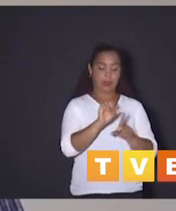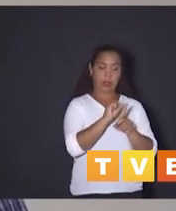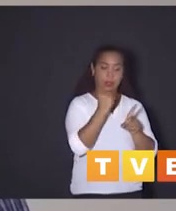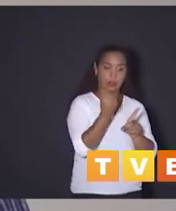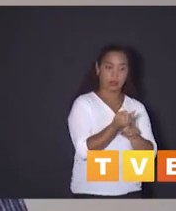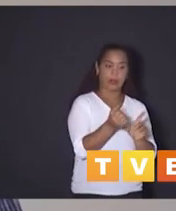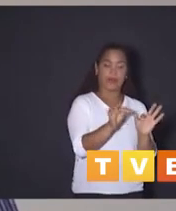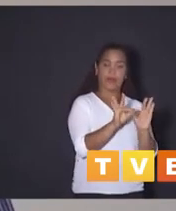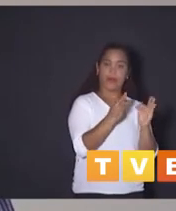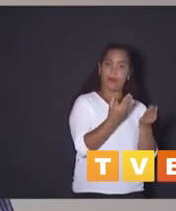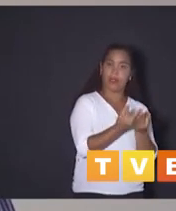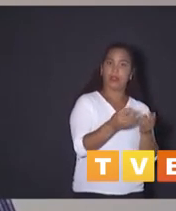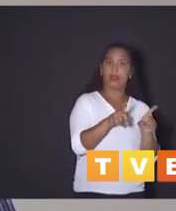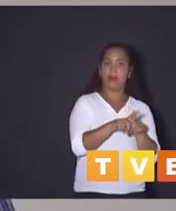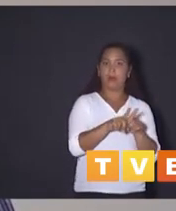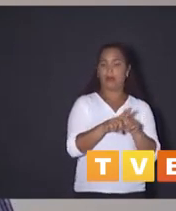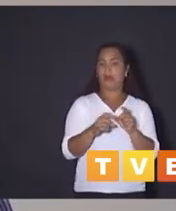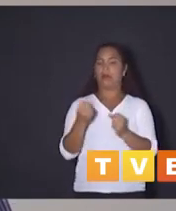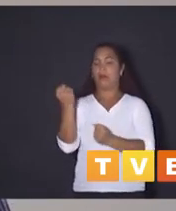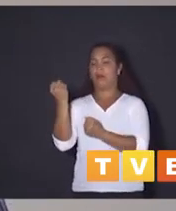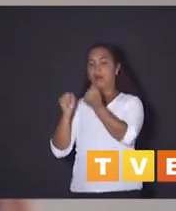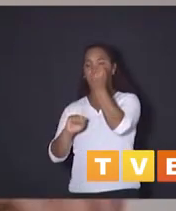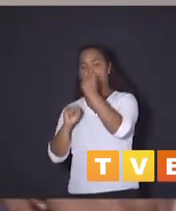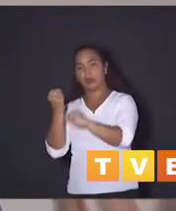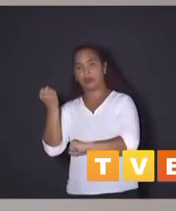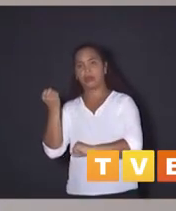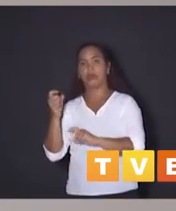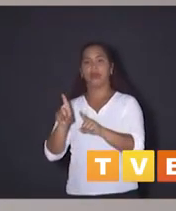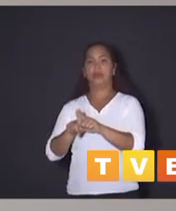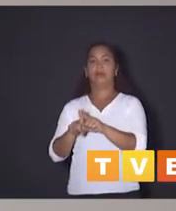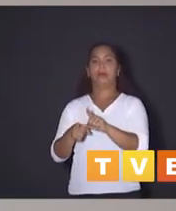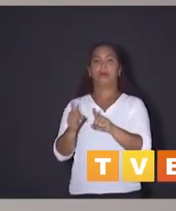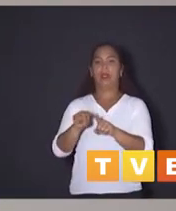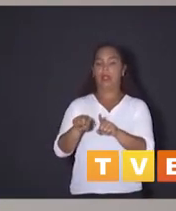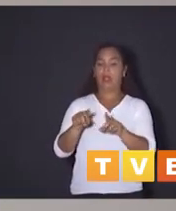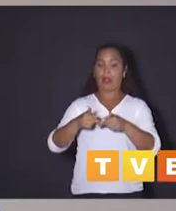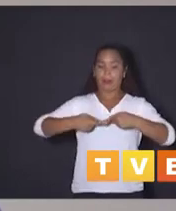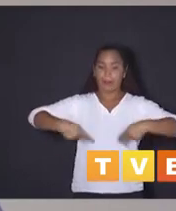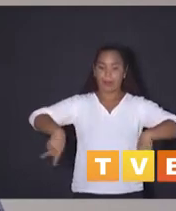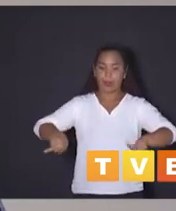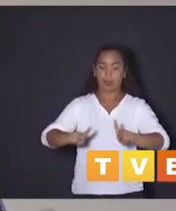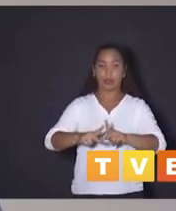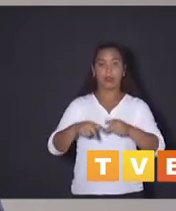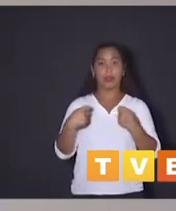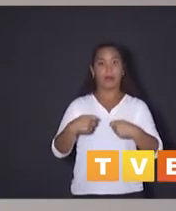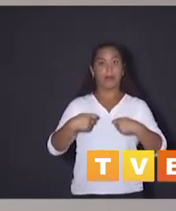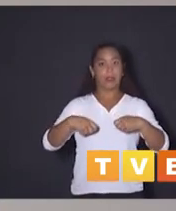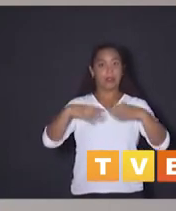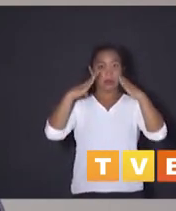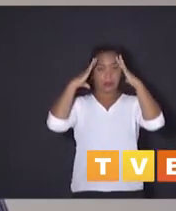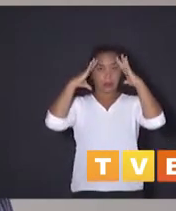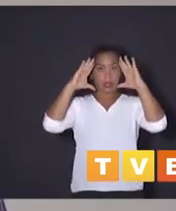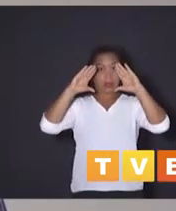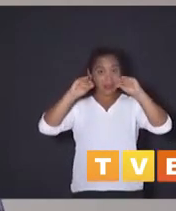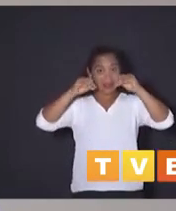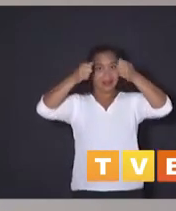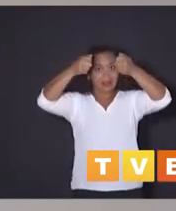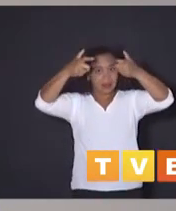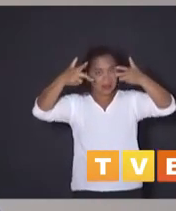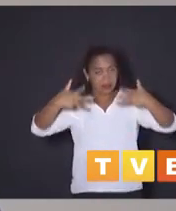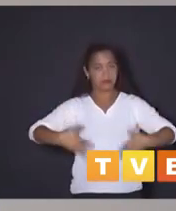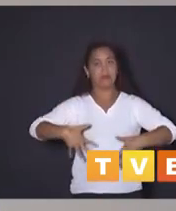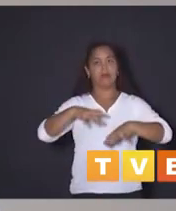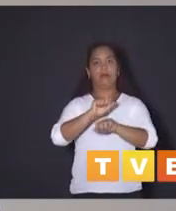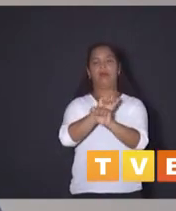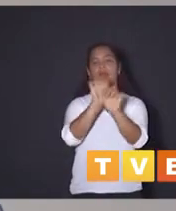familiar quanto o processo produtivo quanto ao convencimento da população e esclarecimento quanto às refeições quanto ao álbum